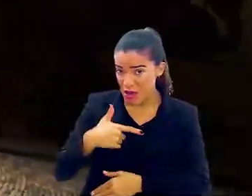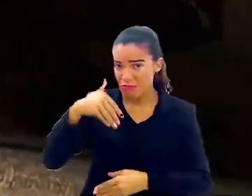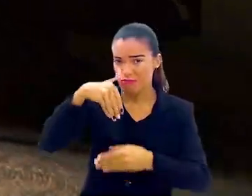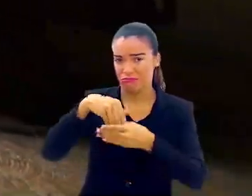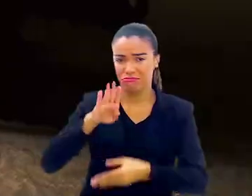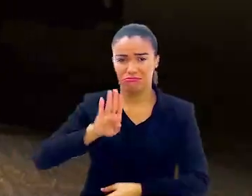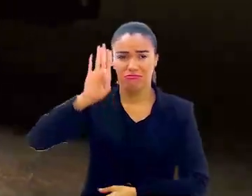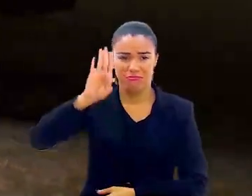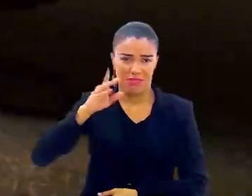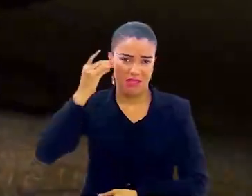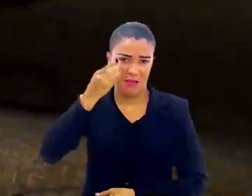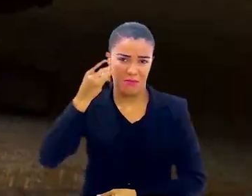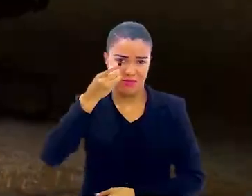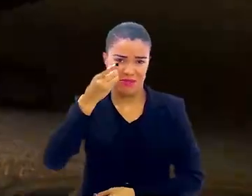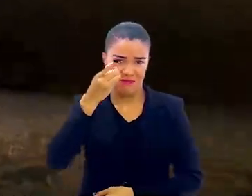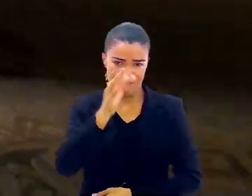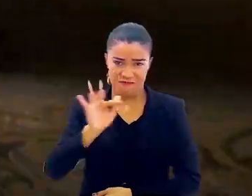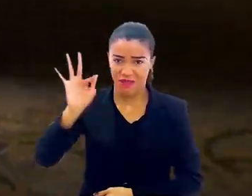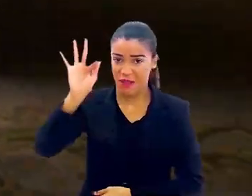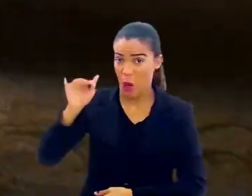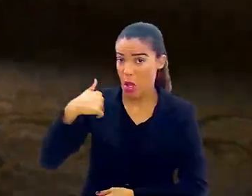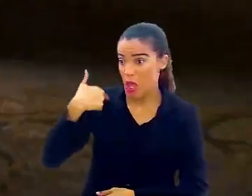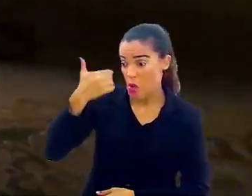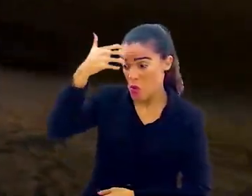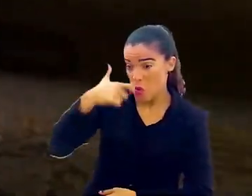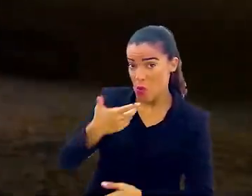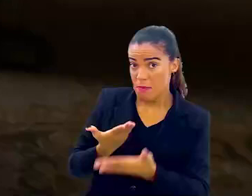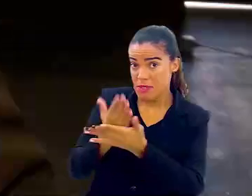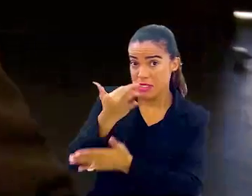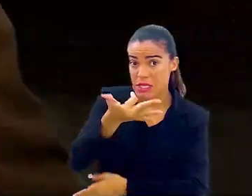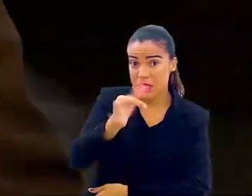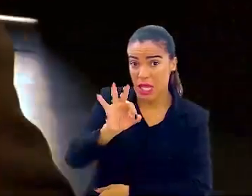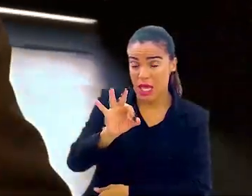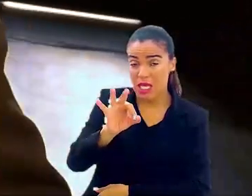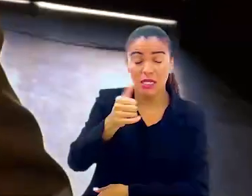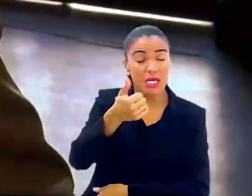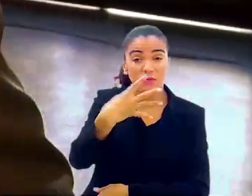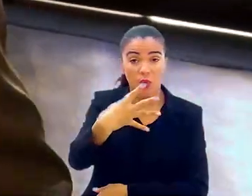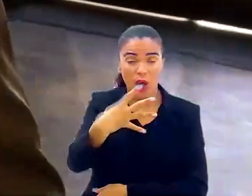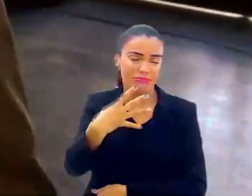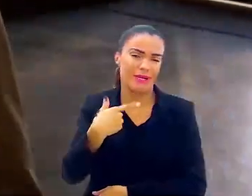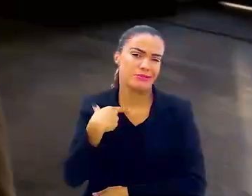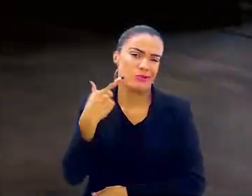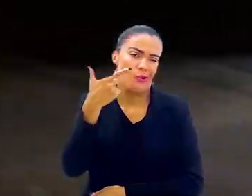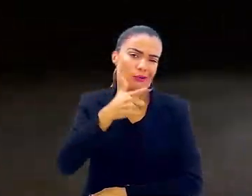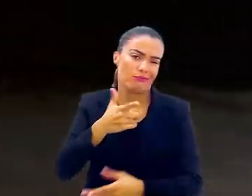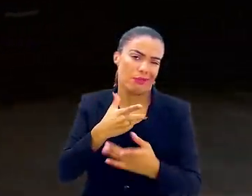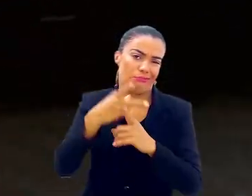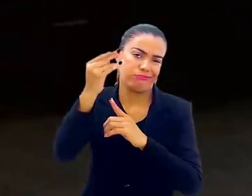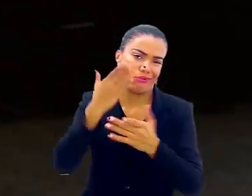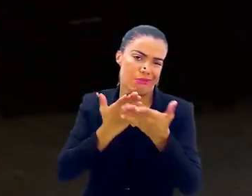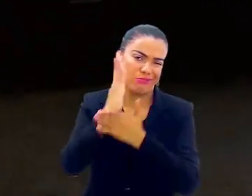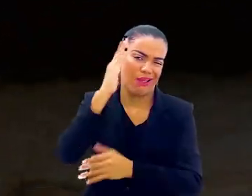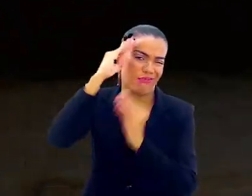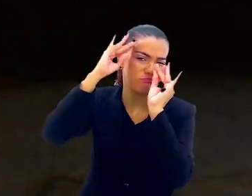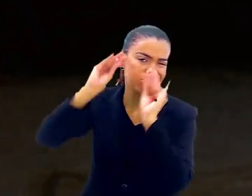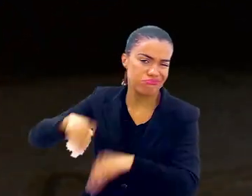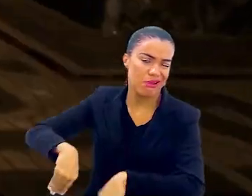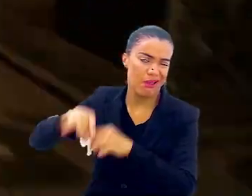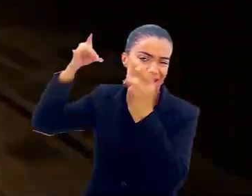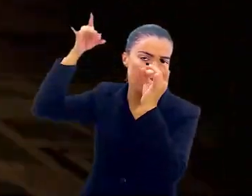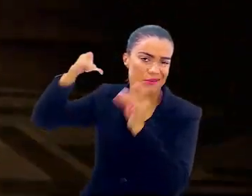a deputado federal, embora tenha sido o 14º mais votado, não me elegi. Aí eu larguei, não quis